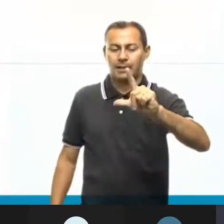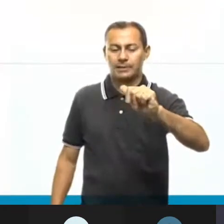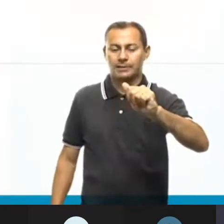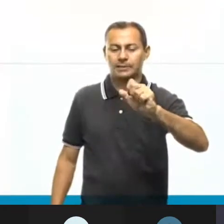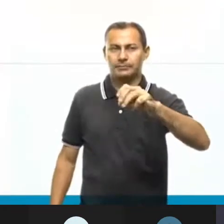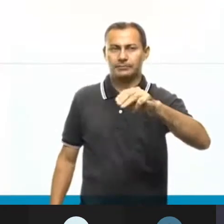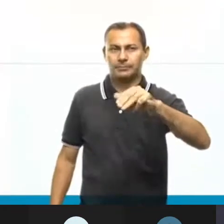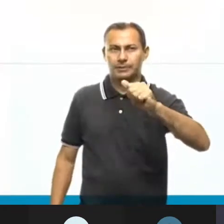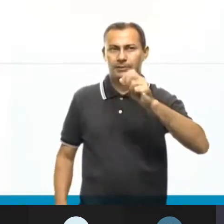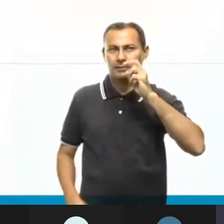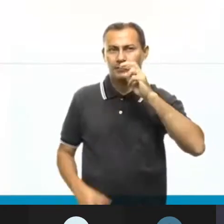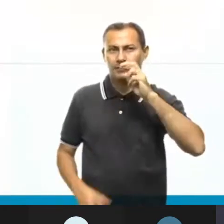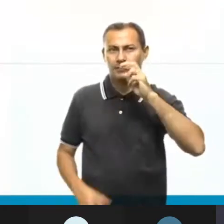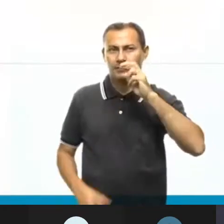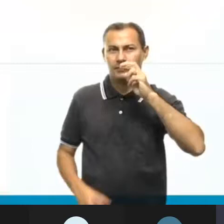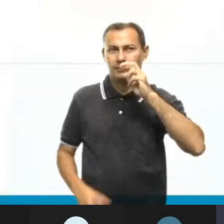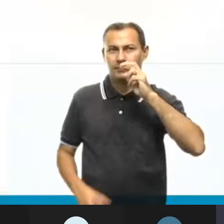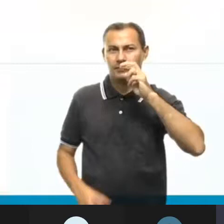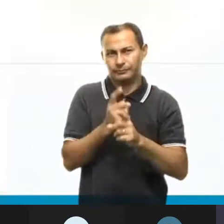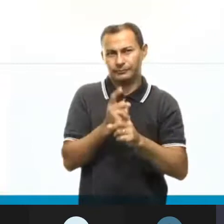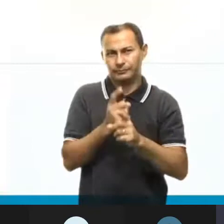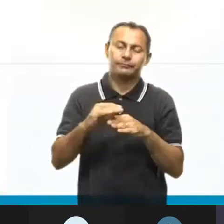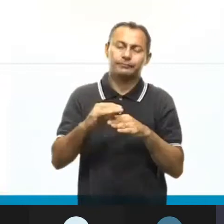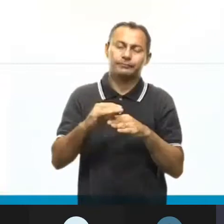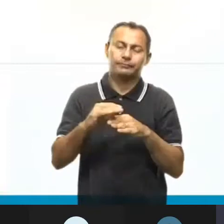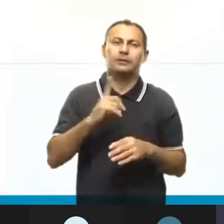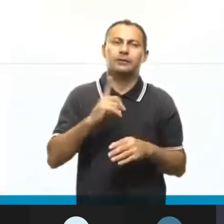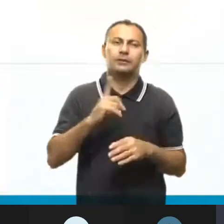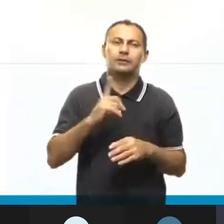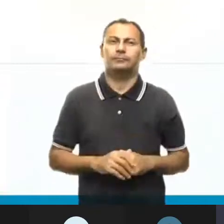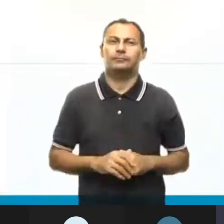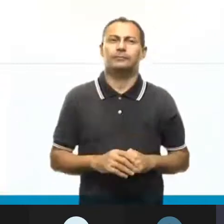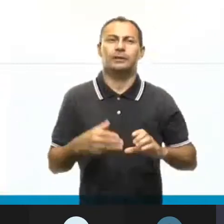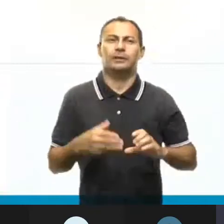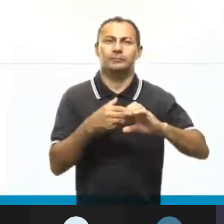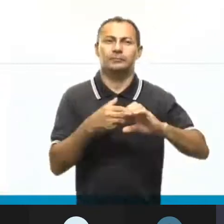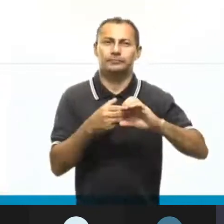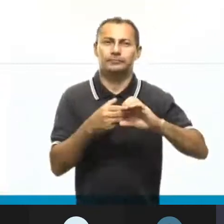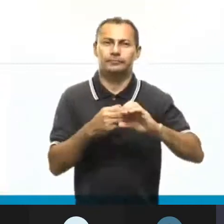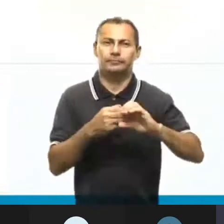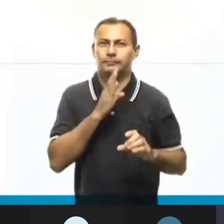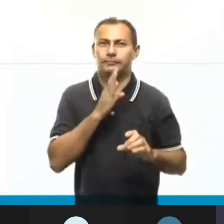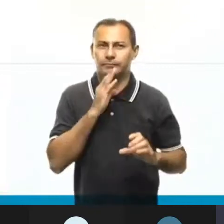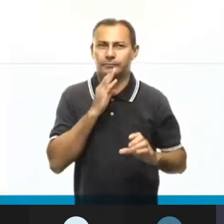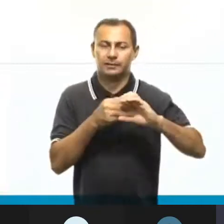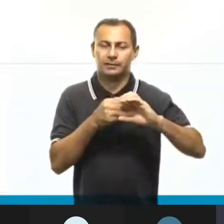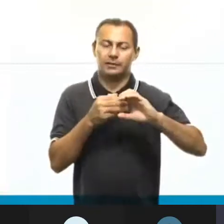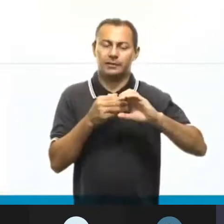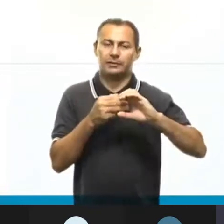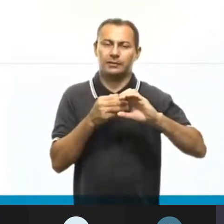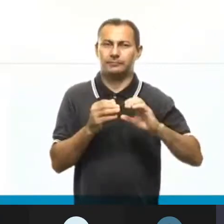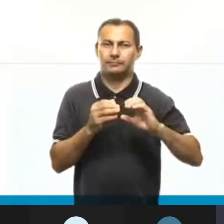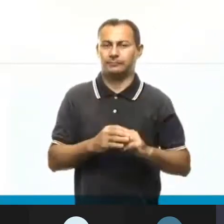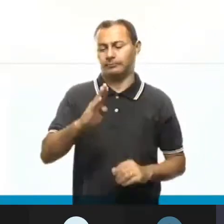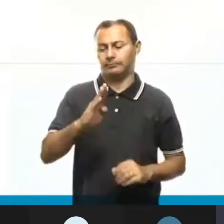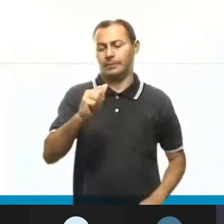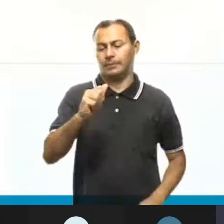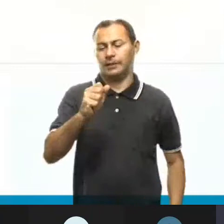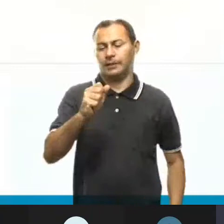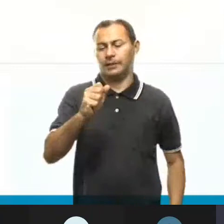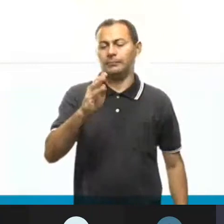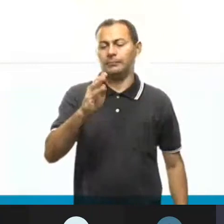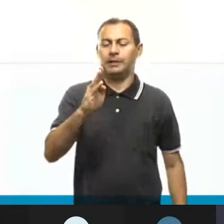mais basal aqui, ó, do epitélio, a gente vai ter o quê? As células, que nós chamamos de células